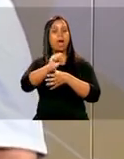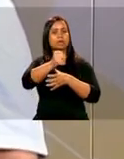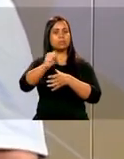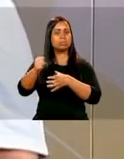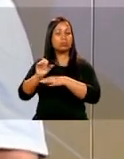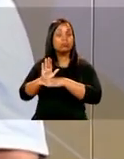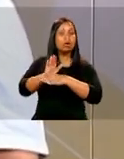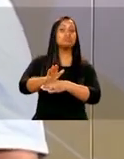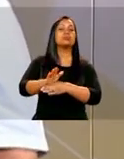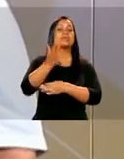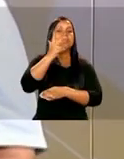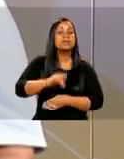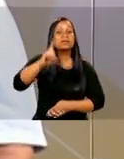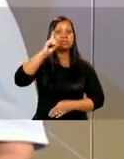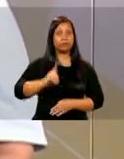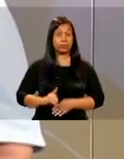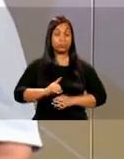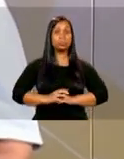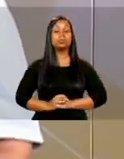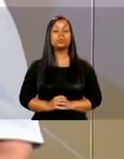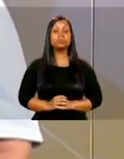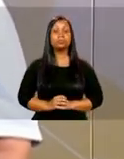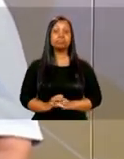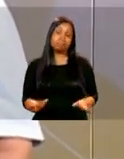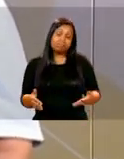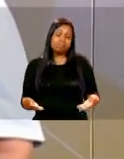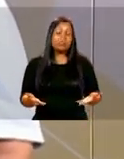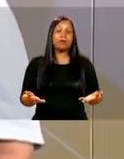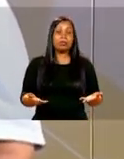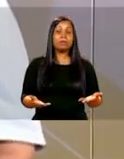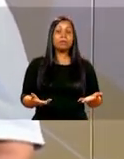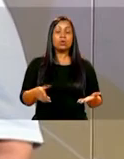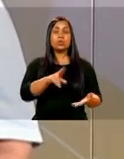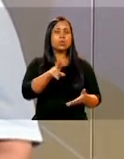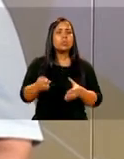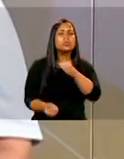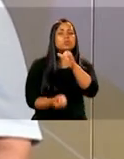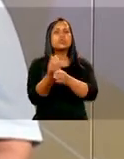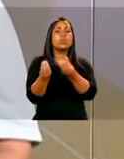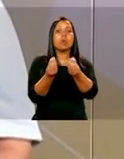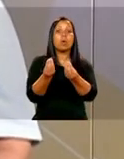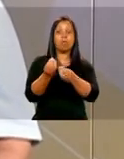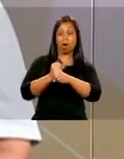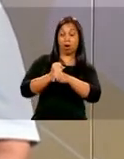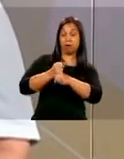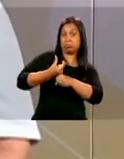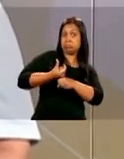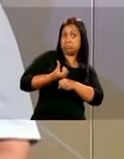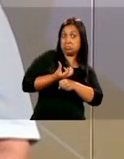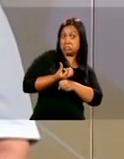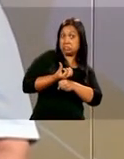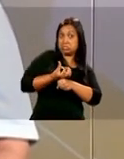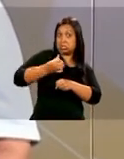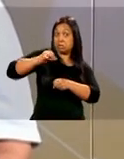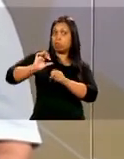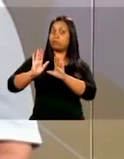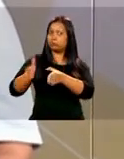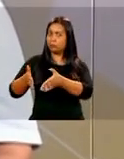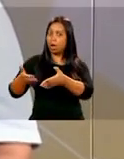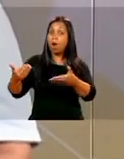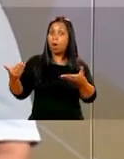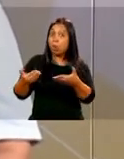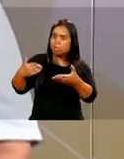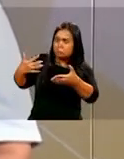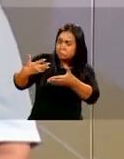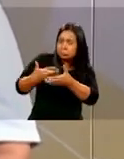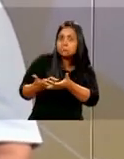Associação de Assistência à Criança Deficiente, né? Esse nome surgiu há 69 anos, porém hoje atendemos